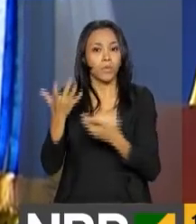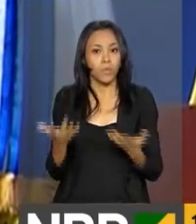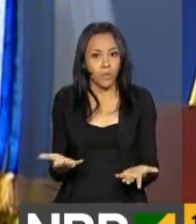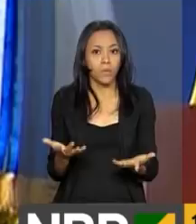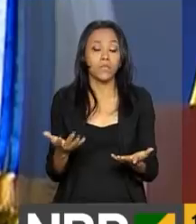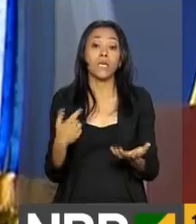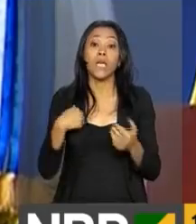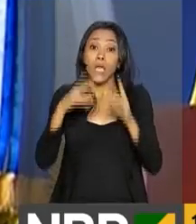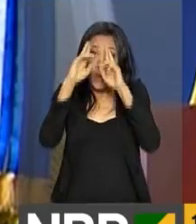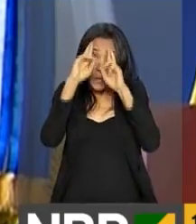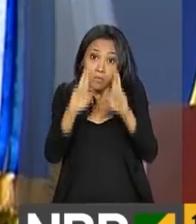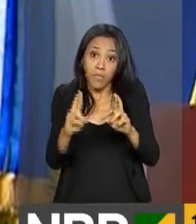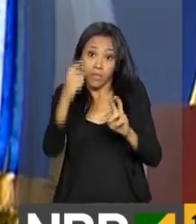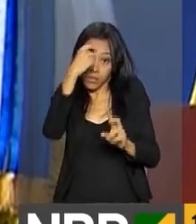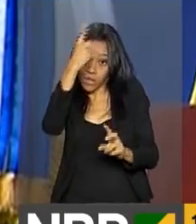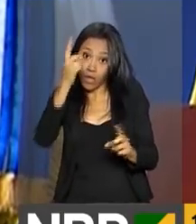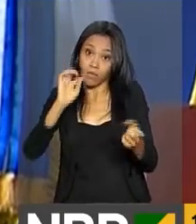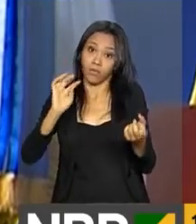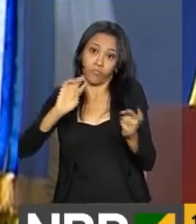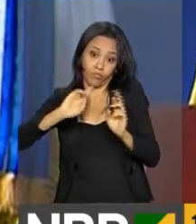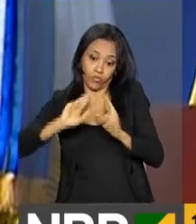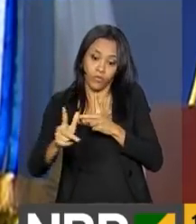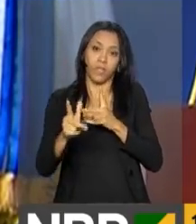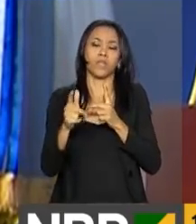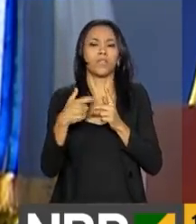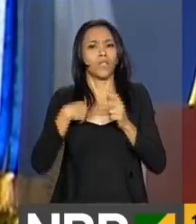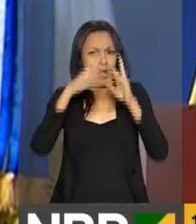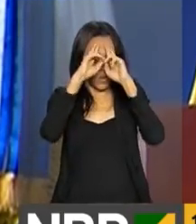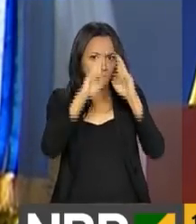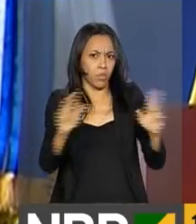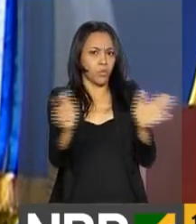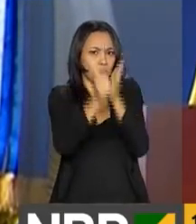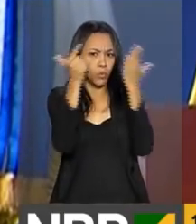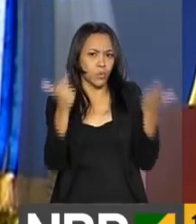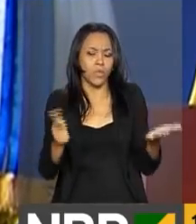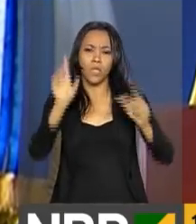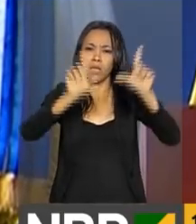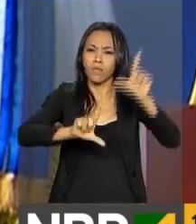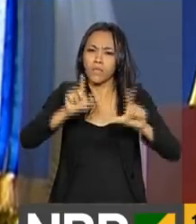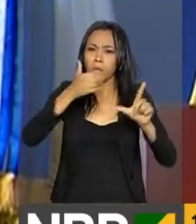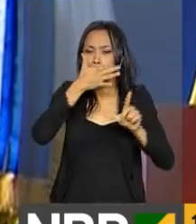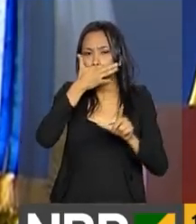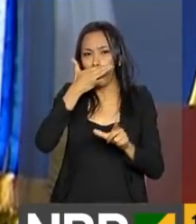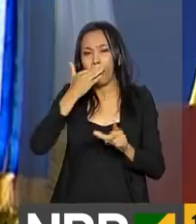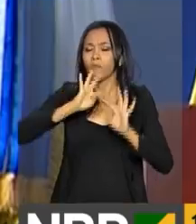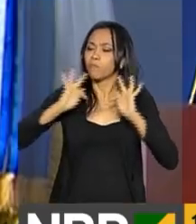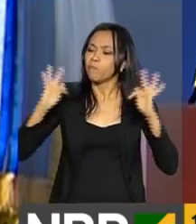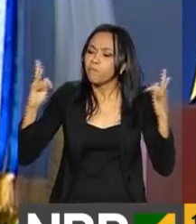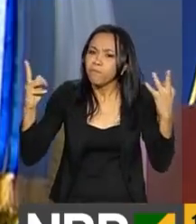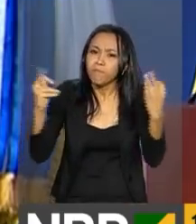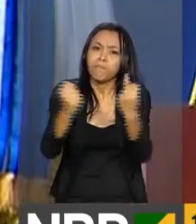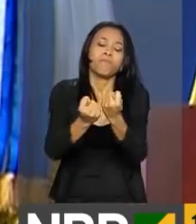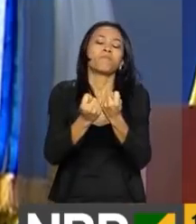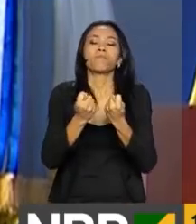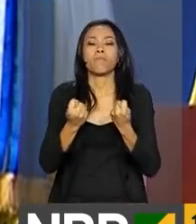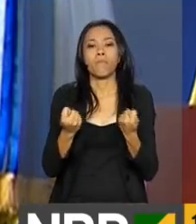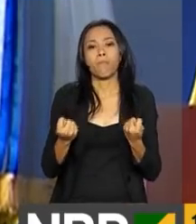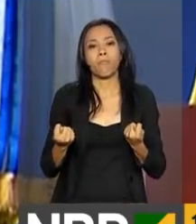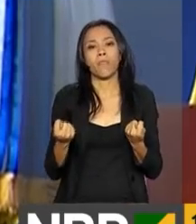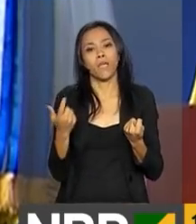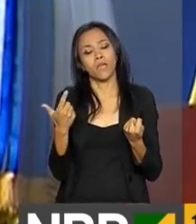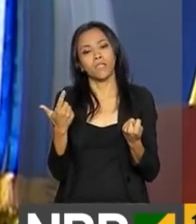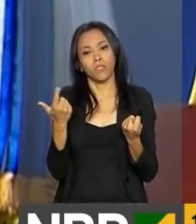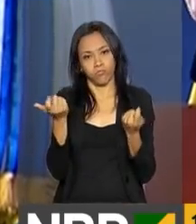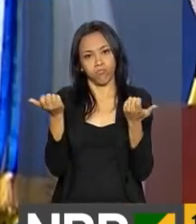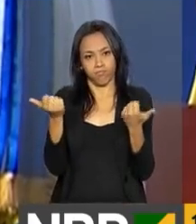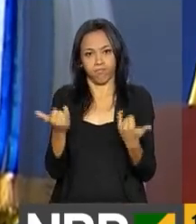eu respeito as ideias divergentes, eu respeito a imprensa. Por mais que a imprensa possa fazer isto ou aquilo, eu brado em alto e